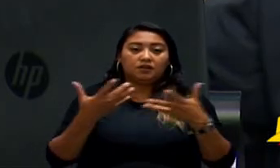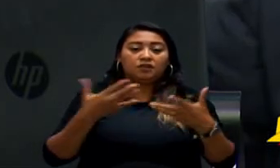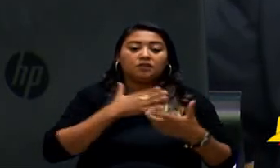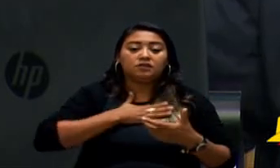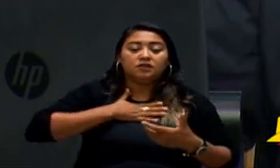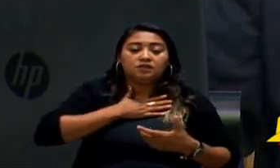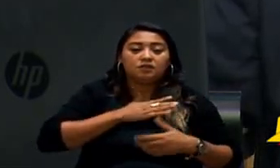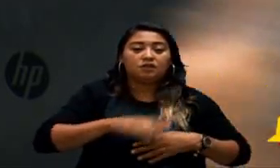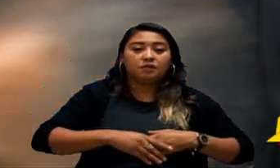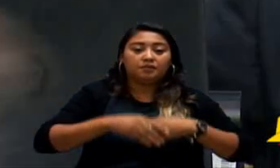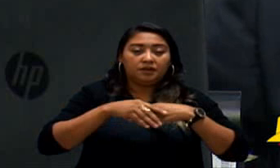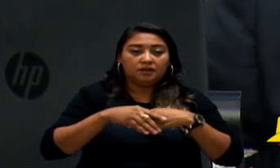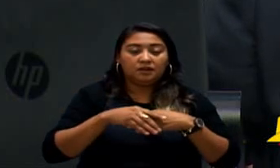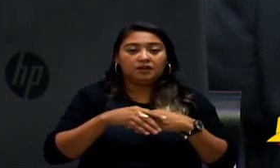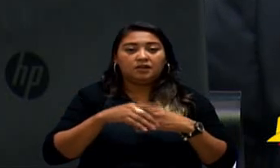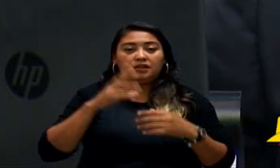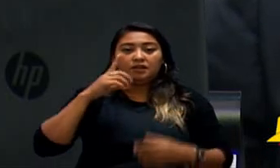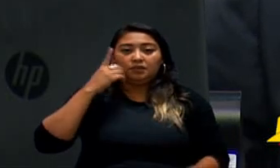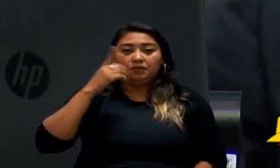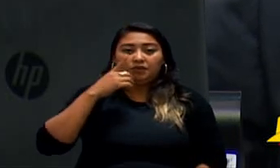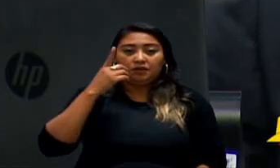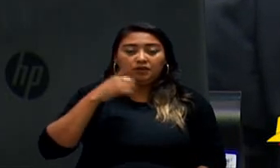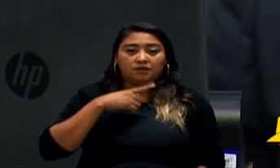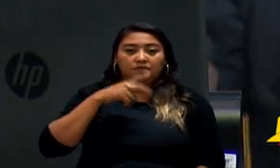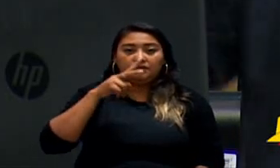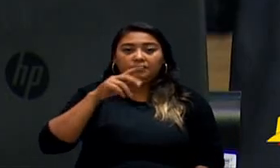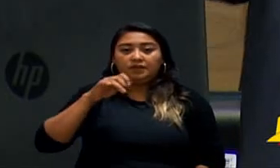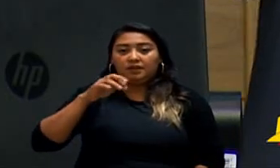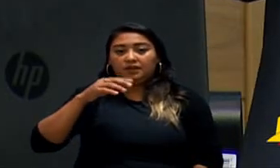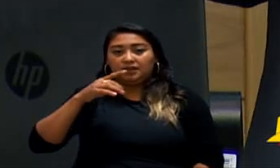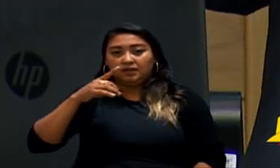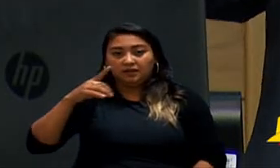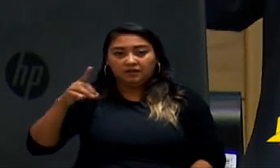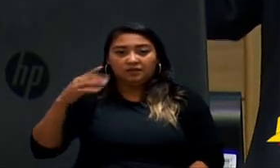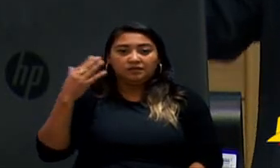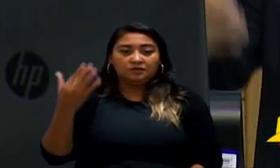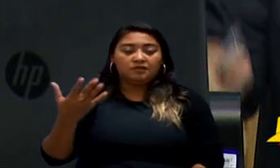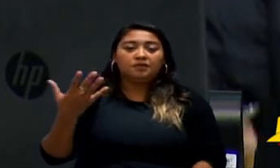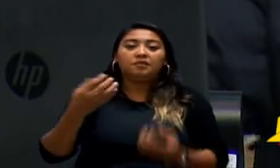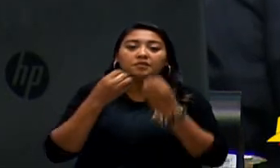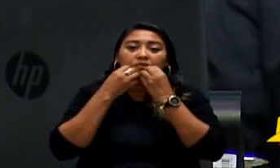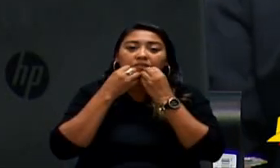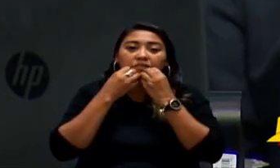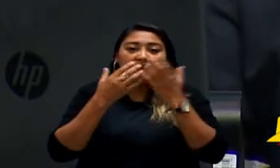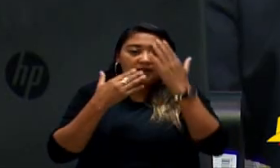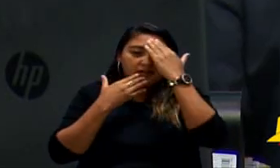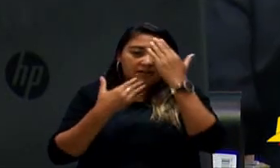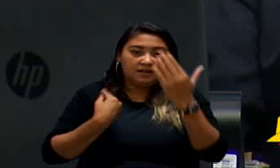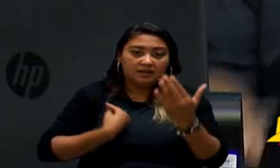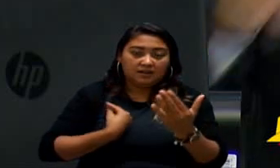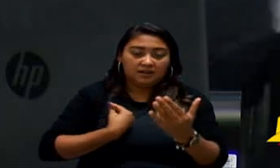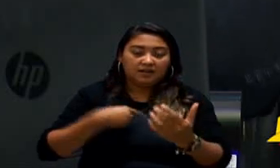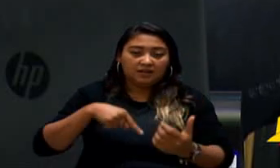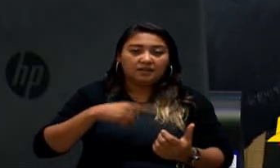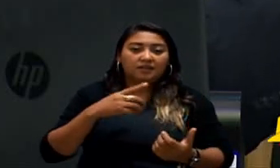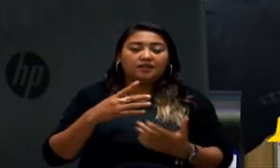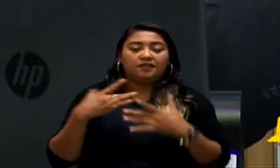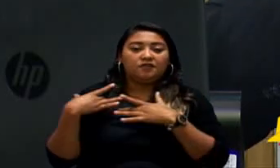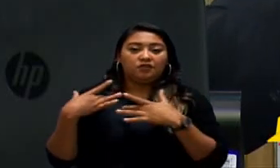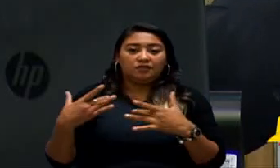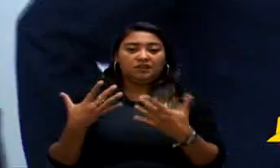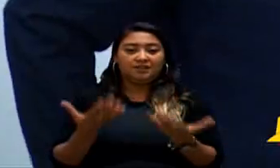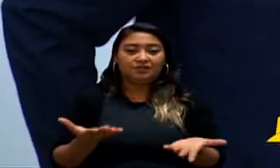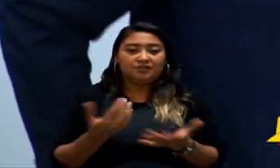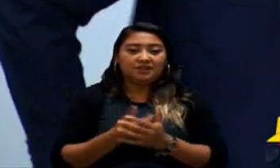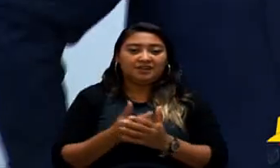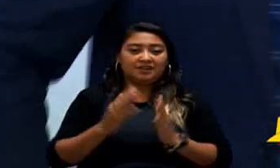cumprimentar o nosso deputado Vitão do Cachorrão. Obrigado pela presença, vereador. Fique à vontade, aqui a casa é